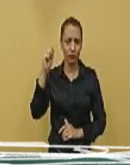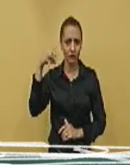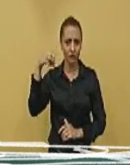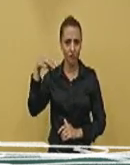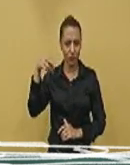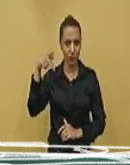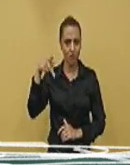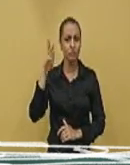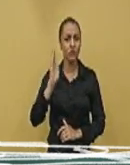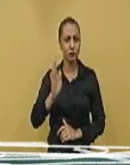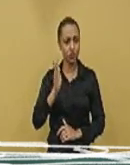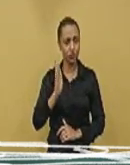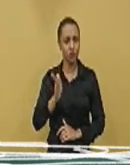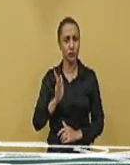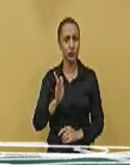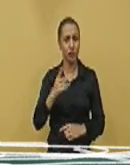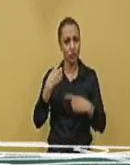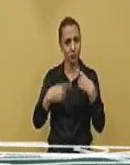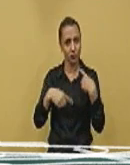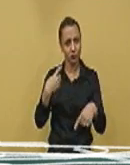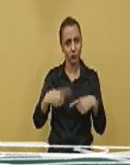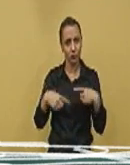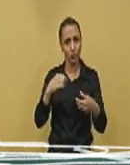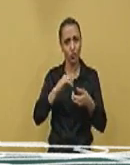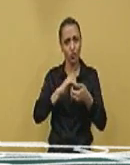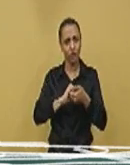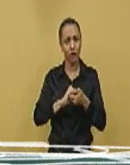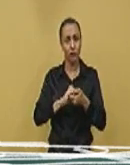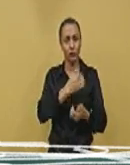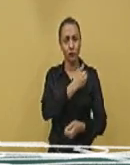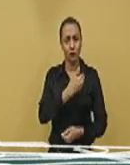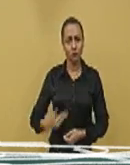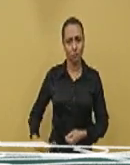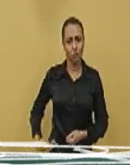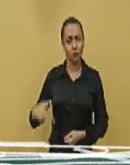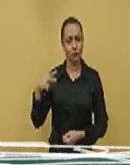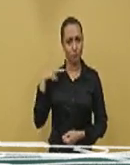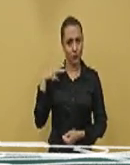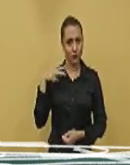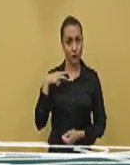o convênio político, público-privado. E nós estamos aqui,